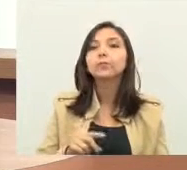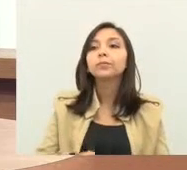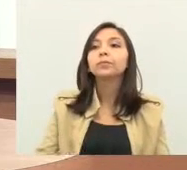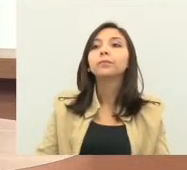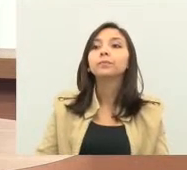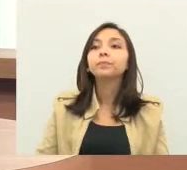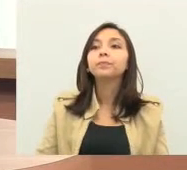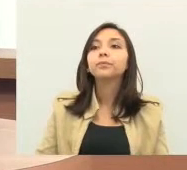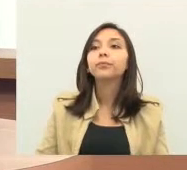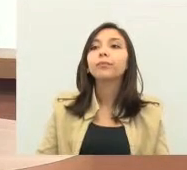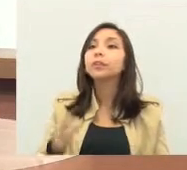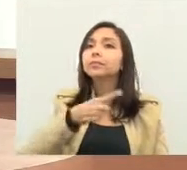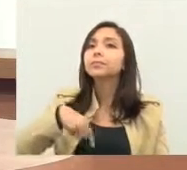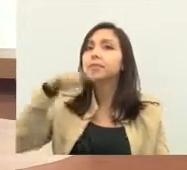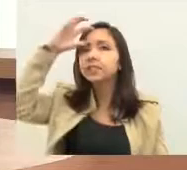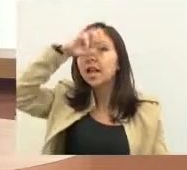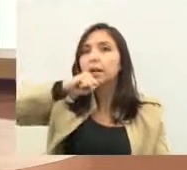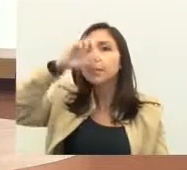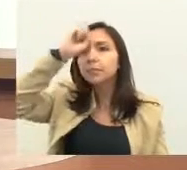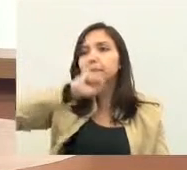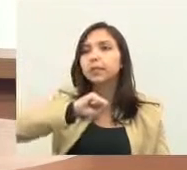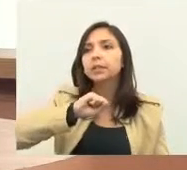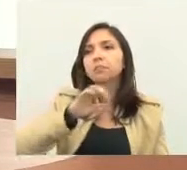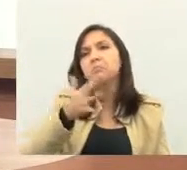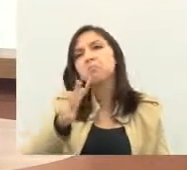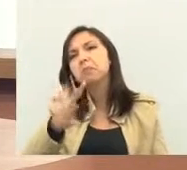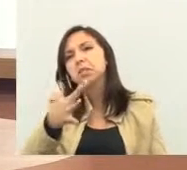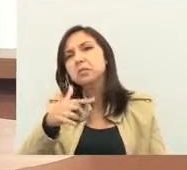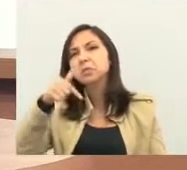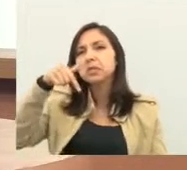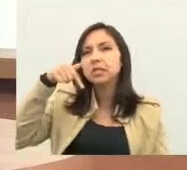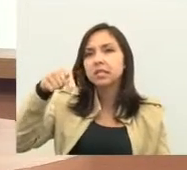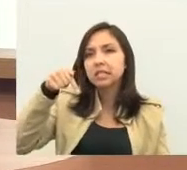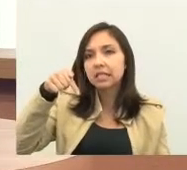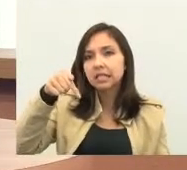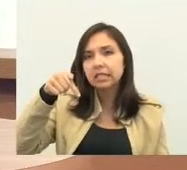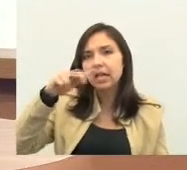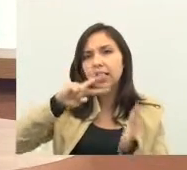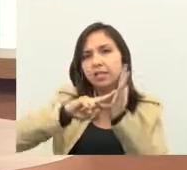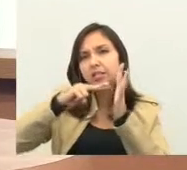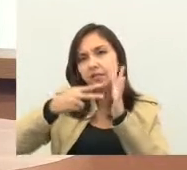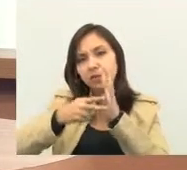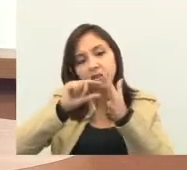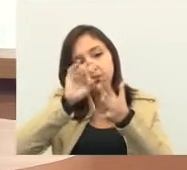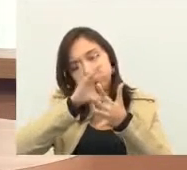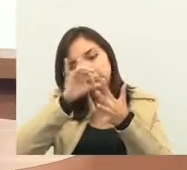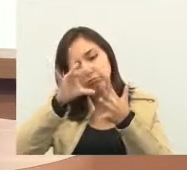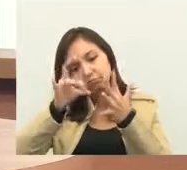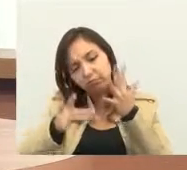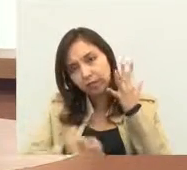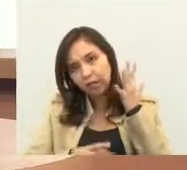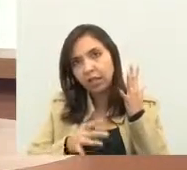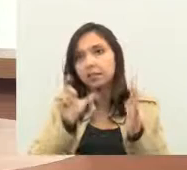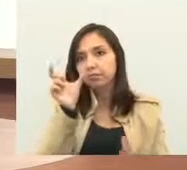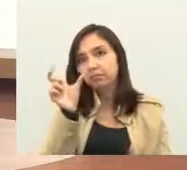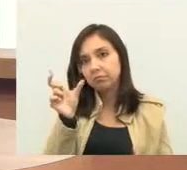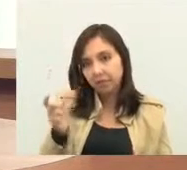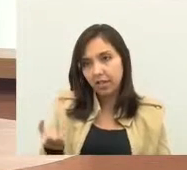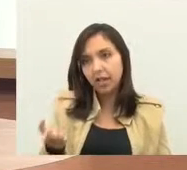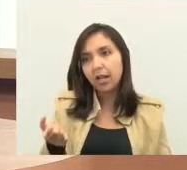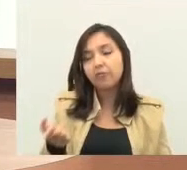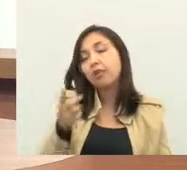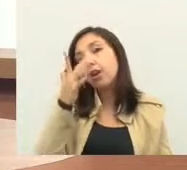Sérgio, nós aprendemos pelo menos sete sinônimos para cada palavra, né? E aí eu acho